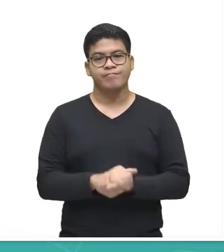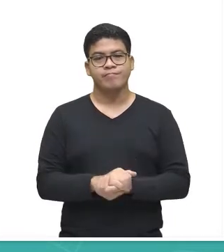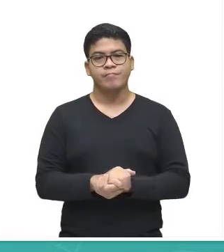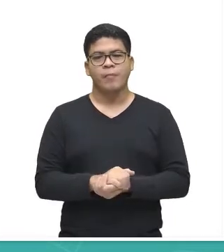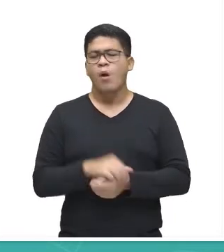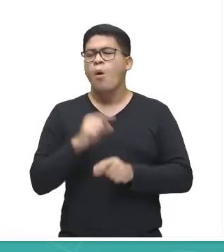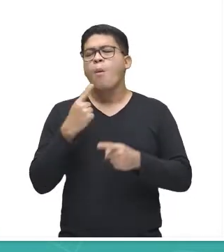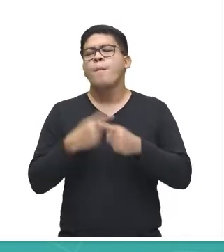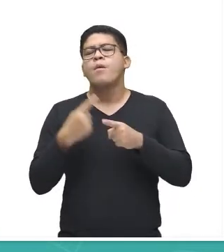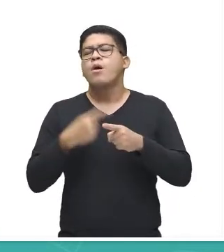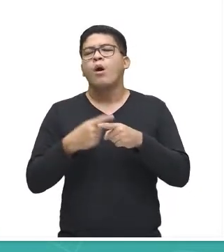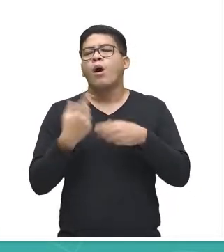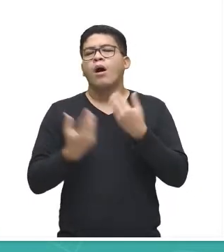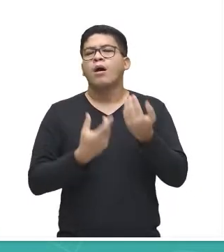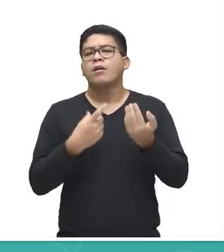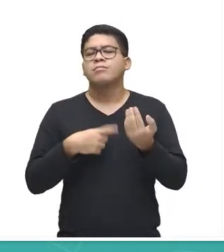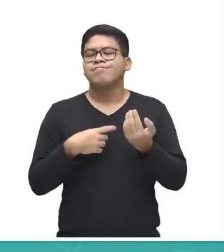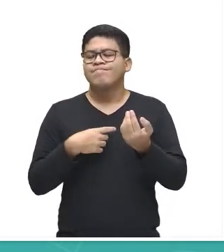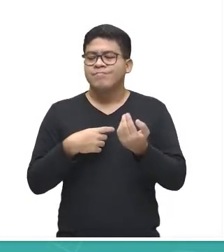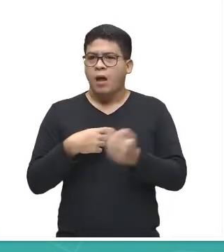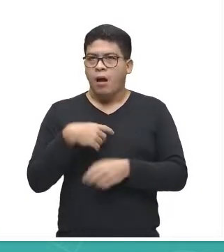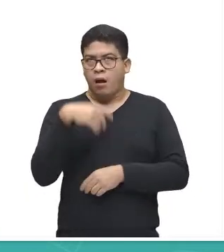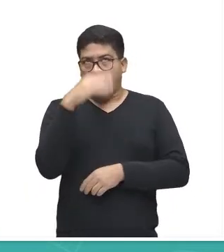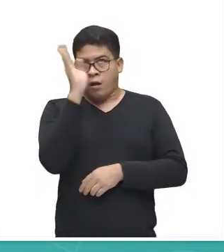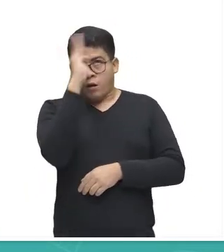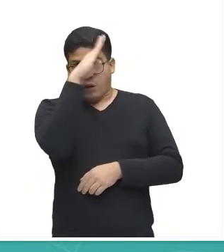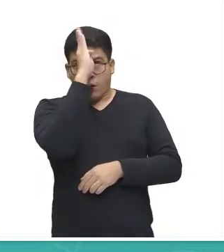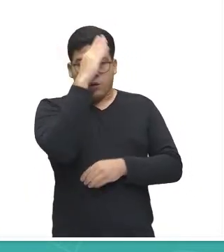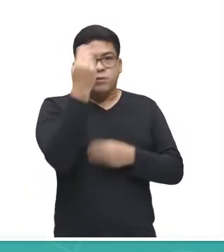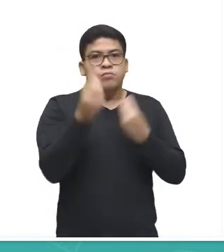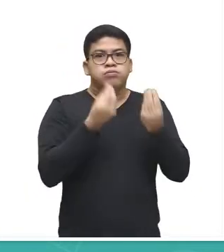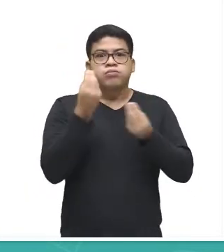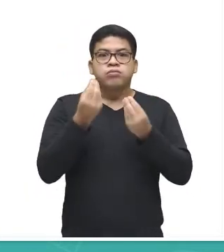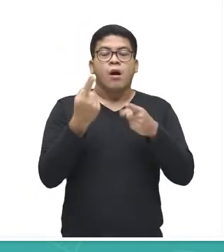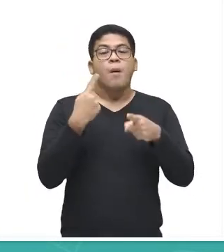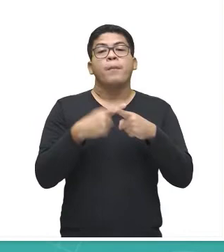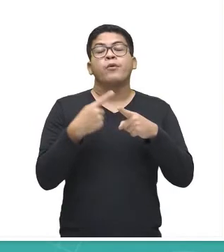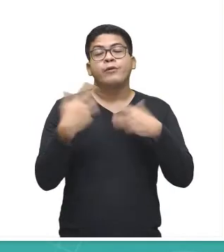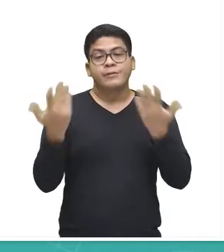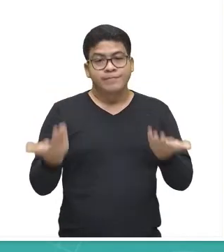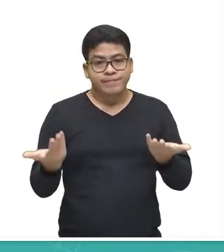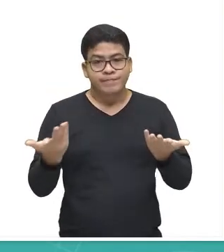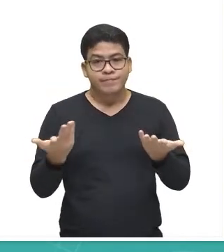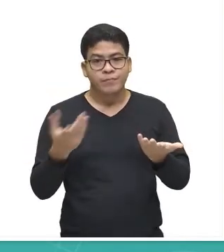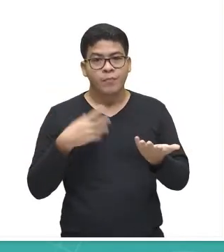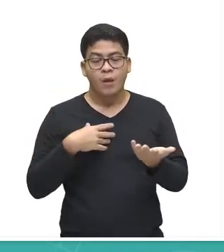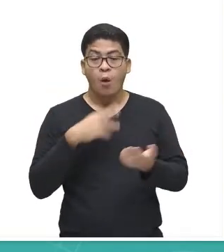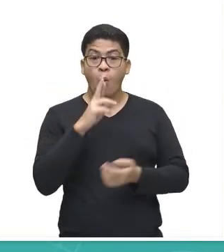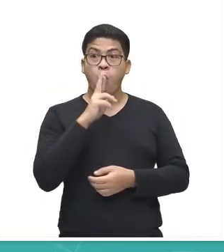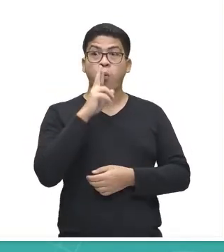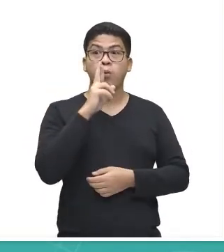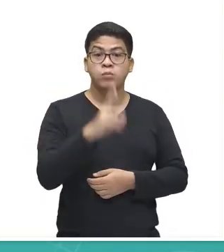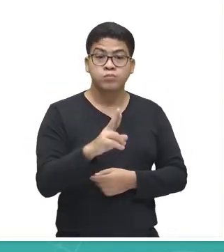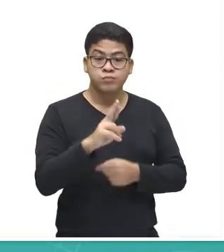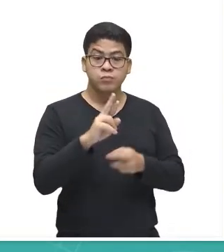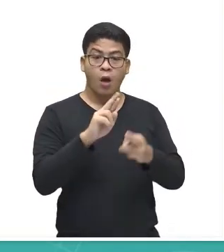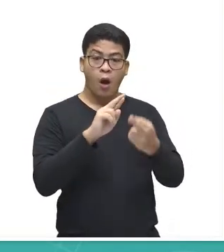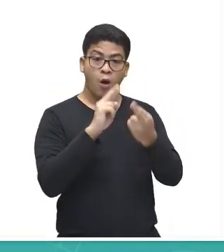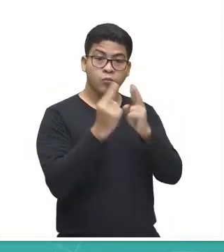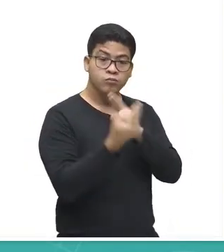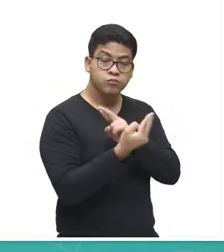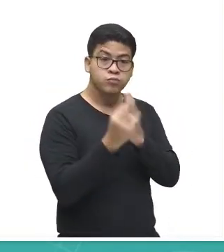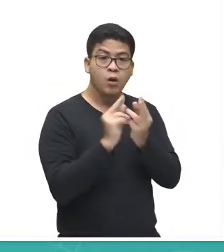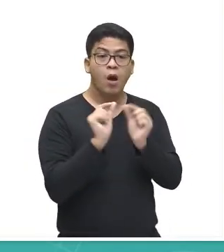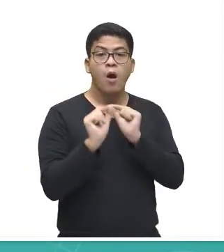tendência a viver tão desconectado, né? Então, é uma outra resposta que no relacionamento com os pais é